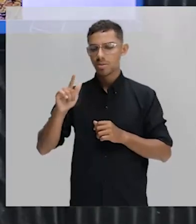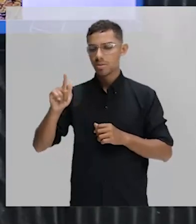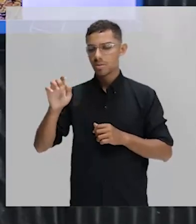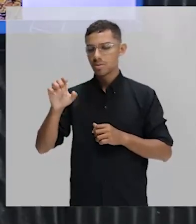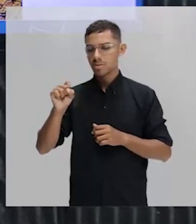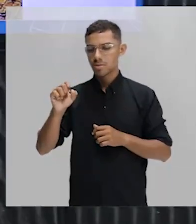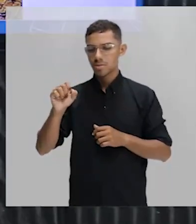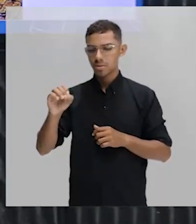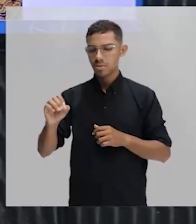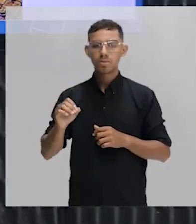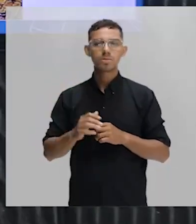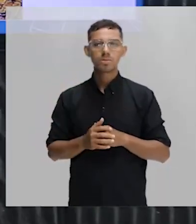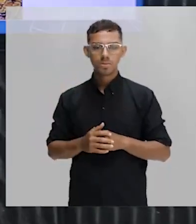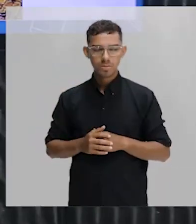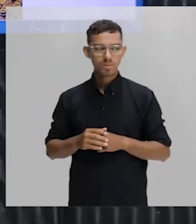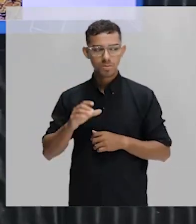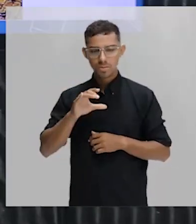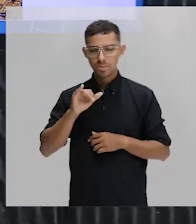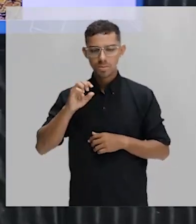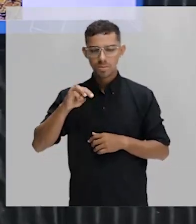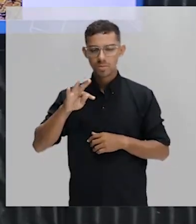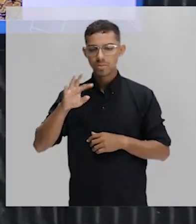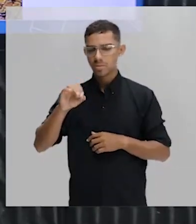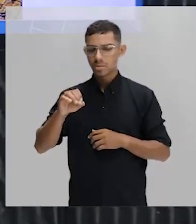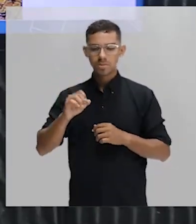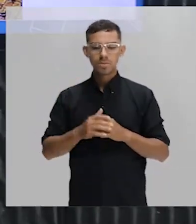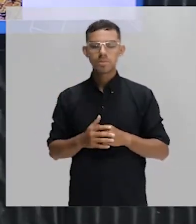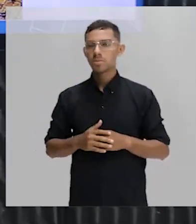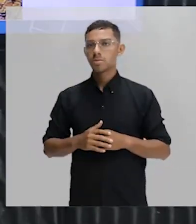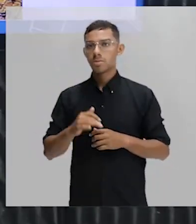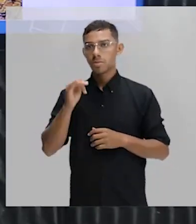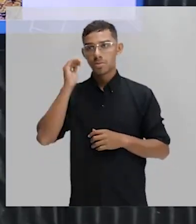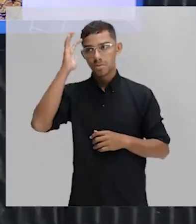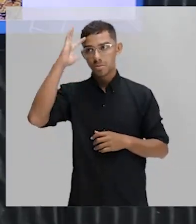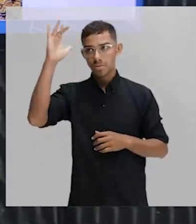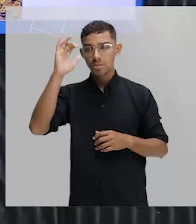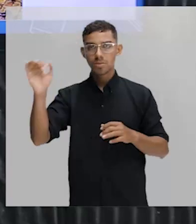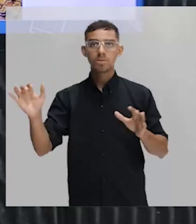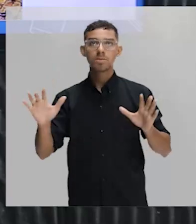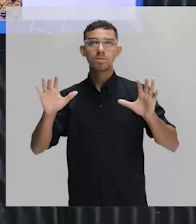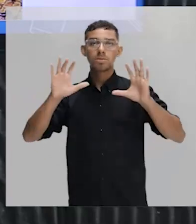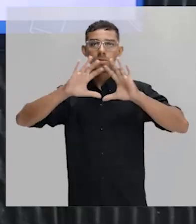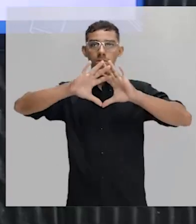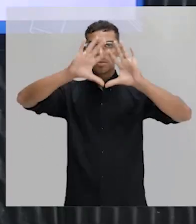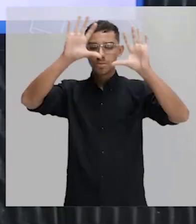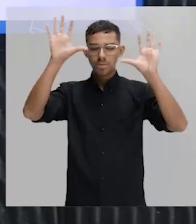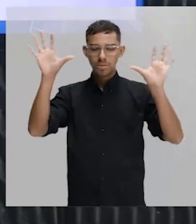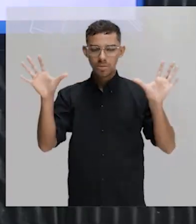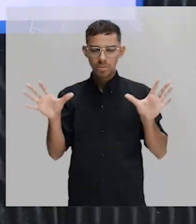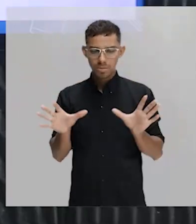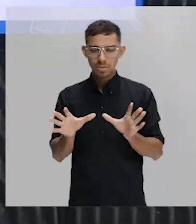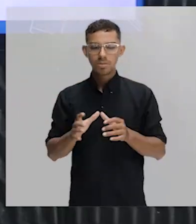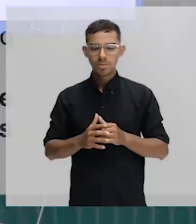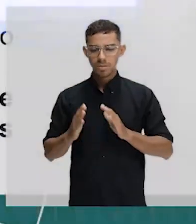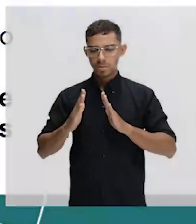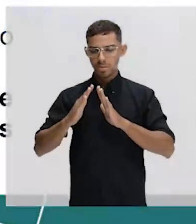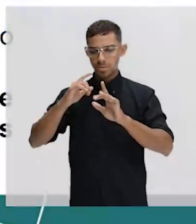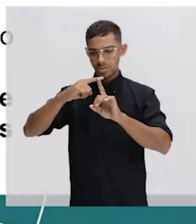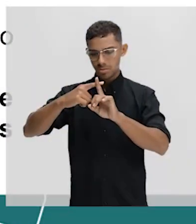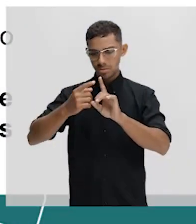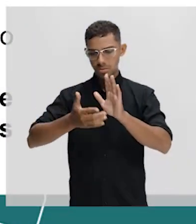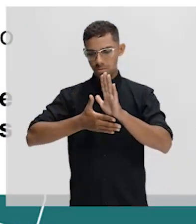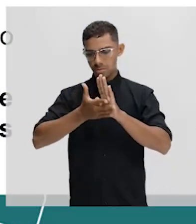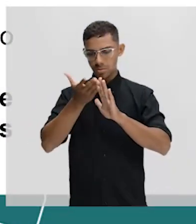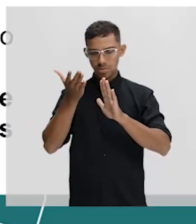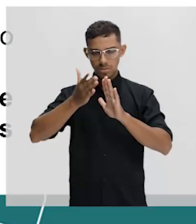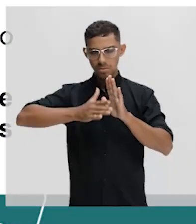e cimento, até cobrir a área todinha. Agora imagine isso num teto gigantesco. Isso é o mosaico. Escultura. Bom,